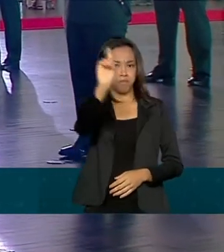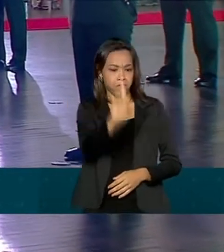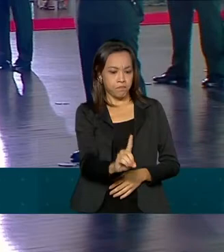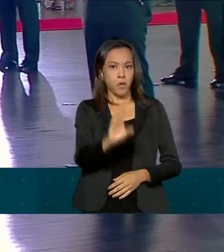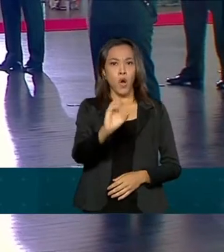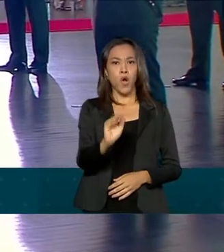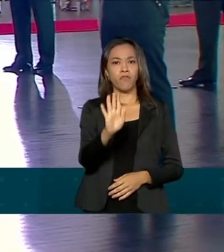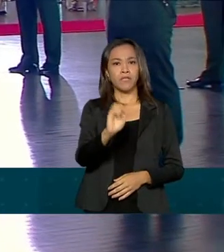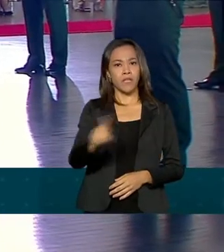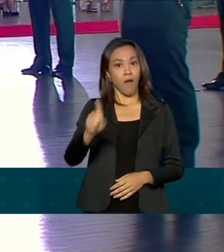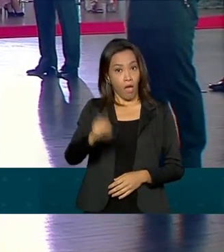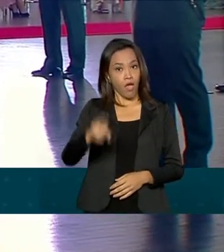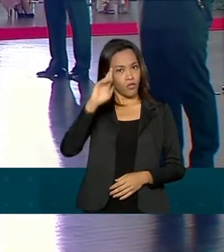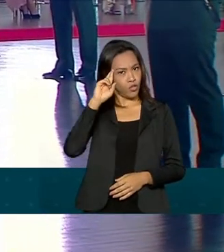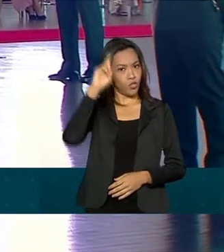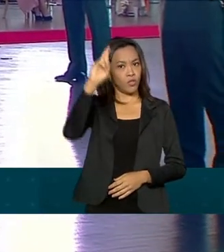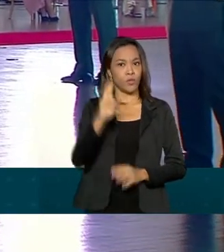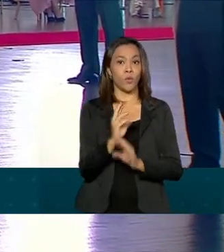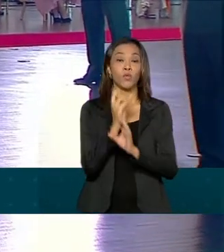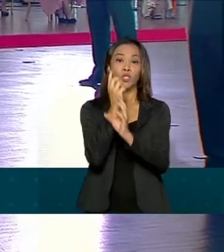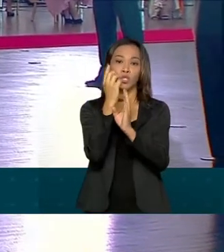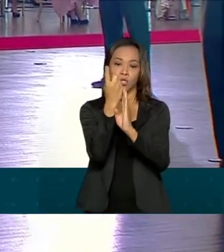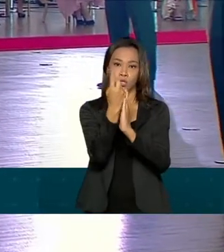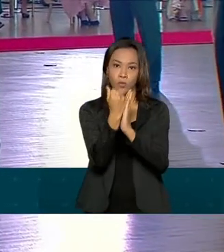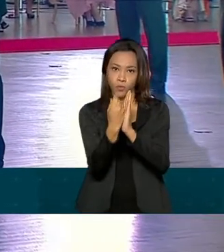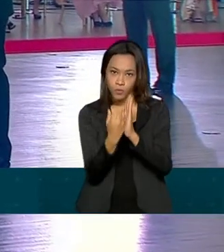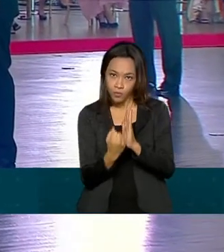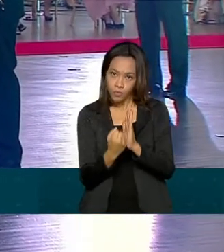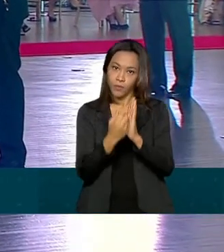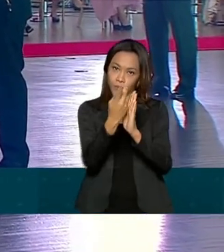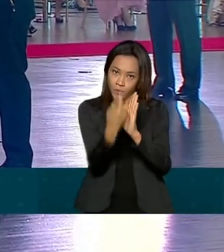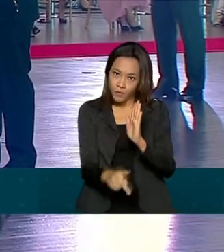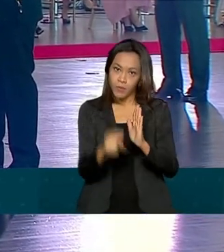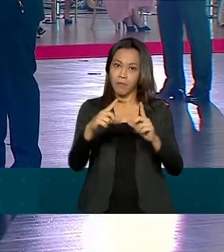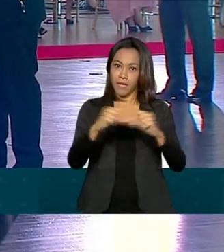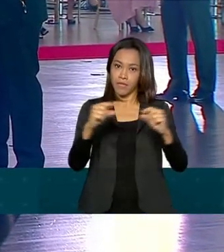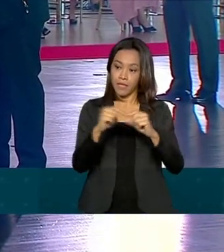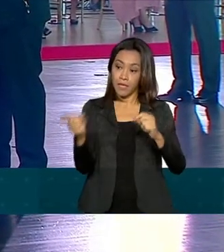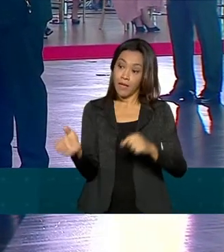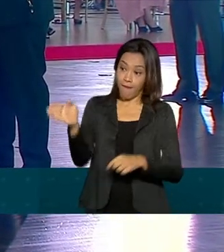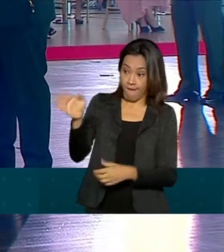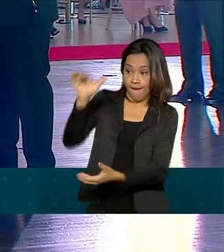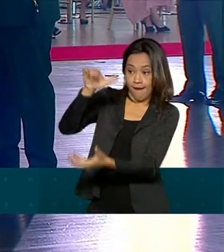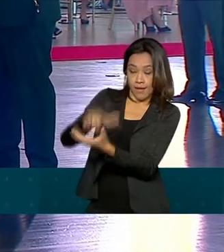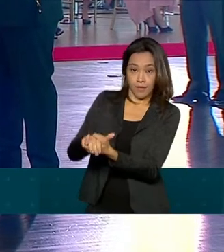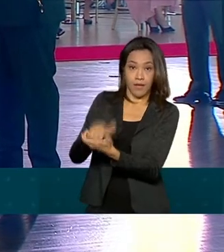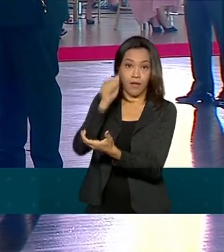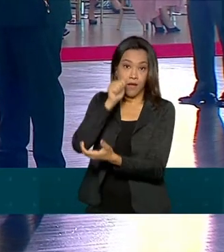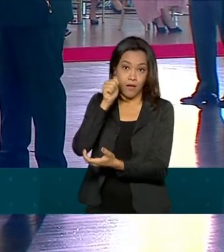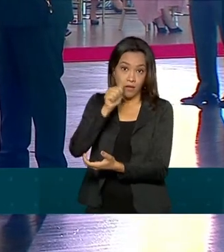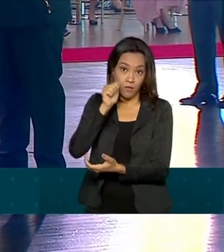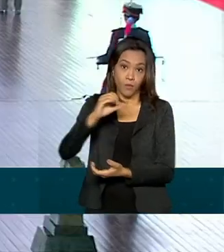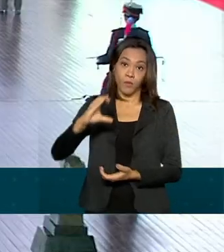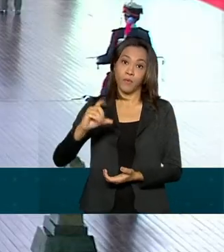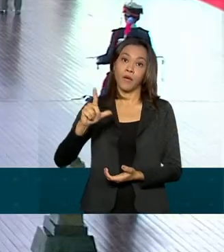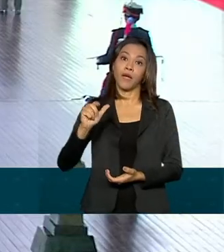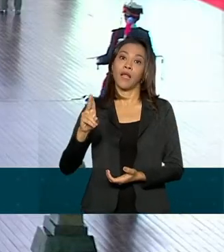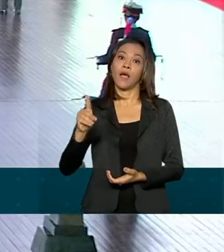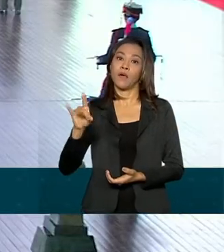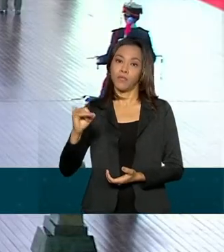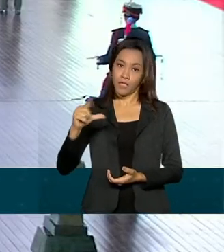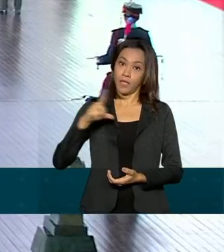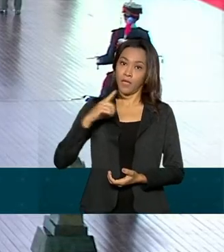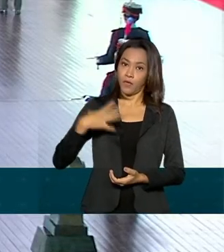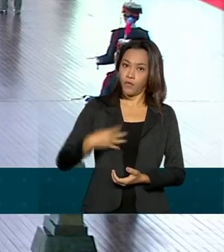será a de diretor de contabilidade em Brasília é casado com a senhora Cláudia da Silva cla em Braga e